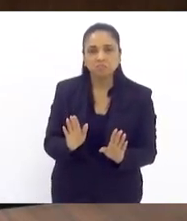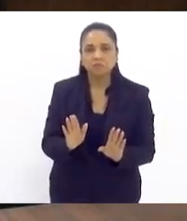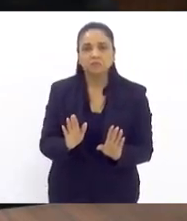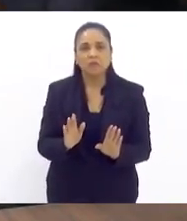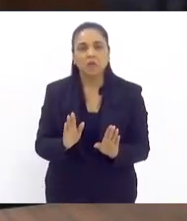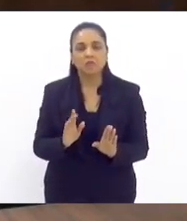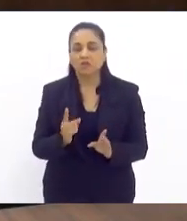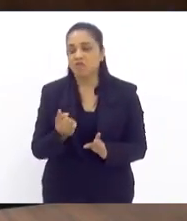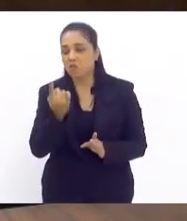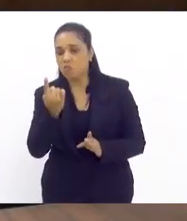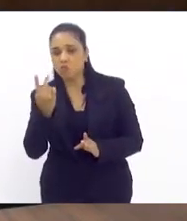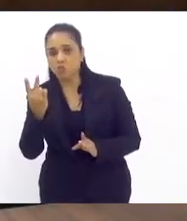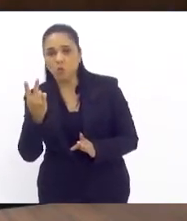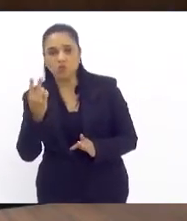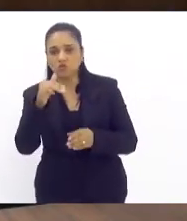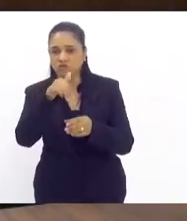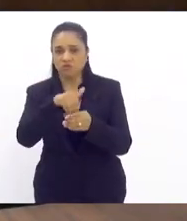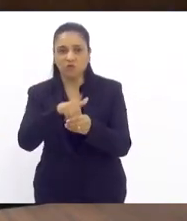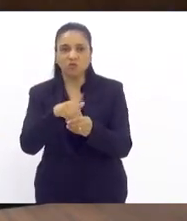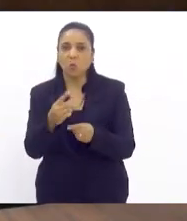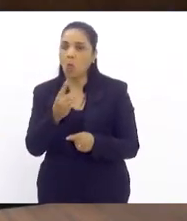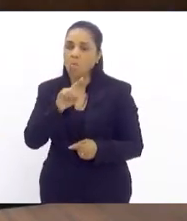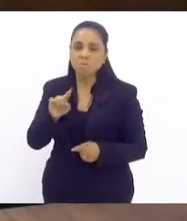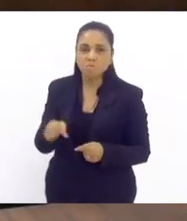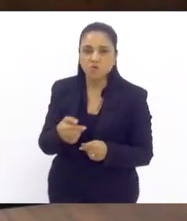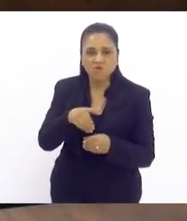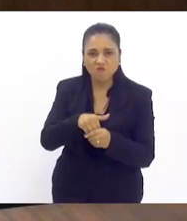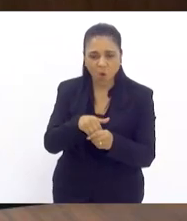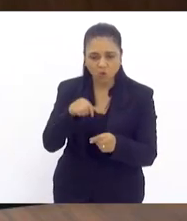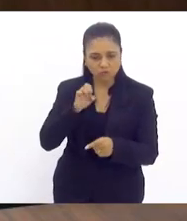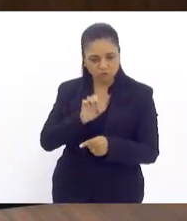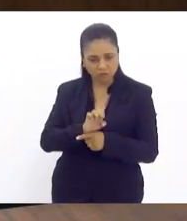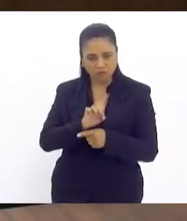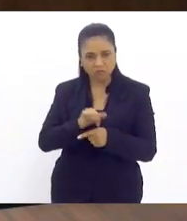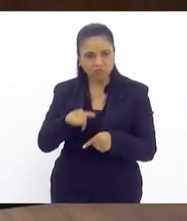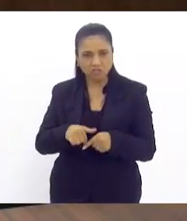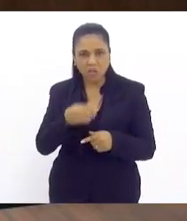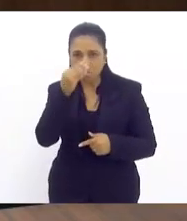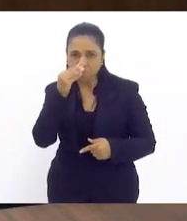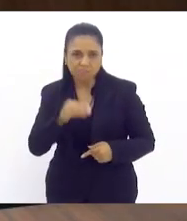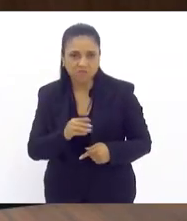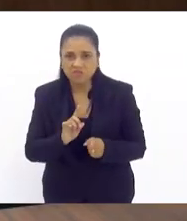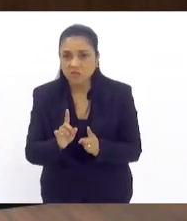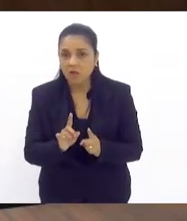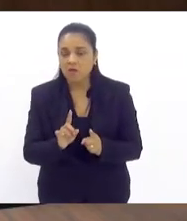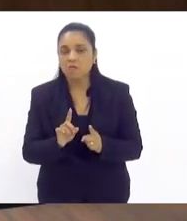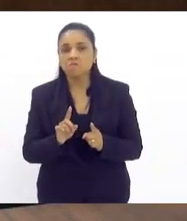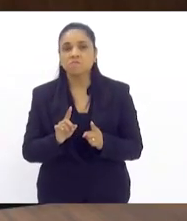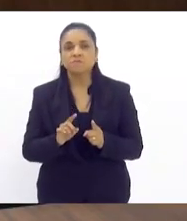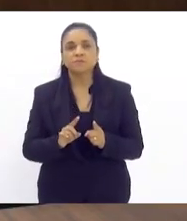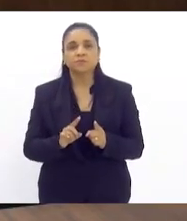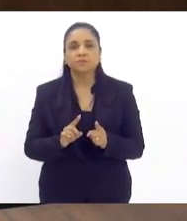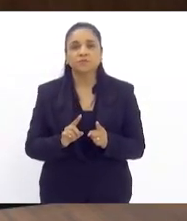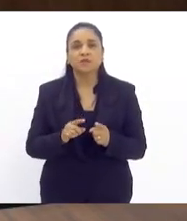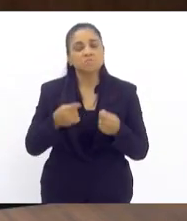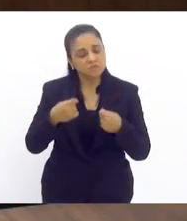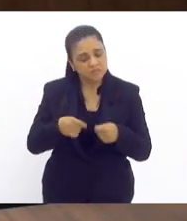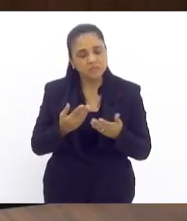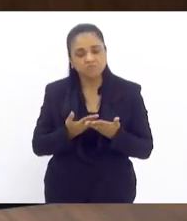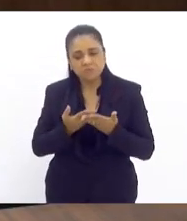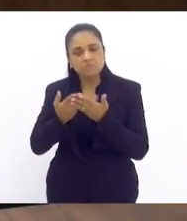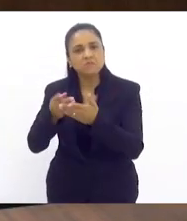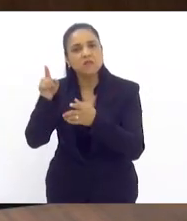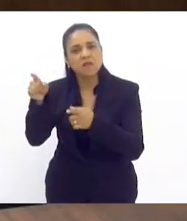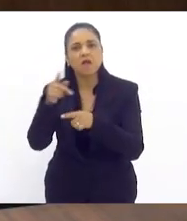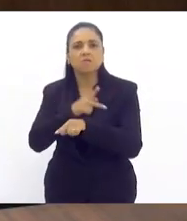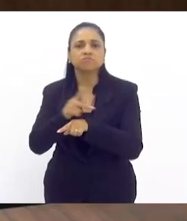teve um voto, dois, dez ou mil, que tem que tratar o Rio de Janeiro dessa forma. entendeu? Precisa receber, sim, o Estado do Rio de Janeiro